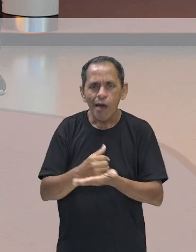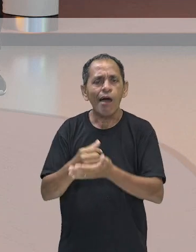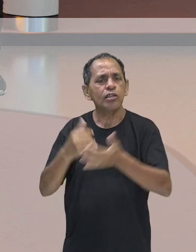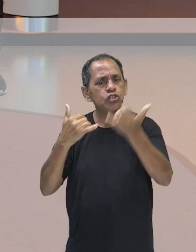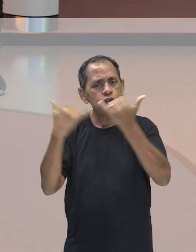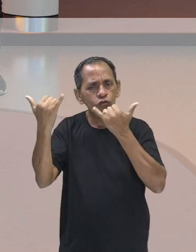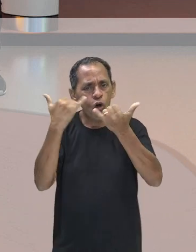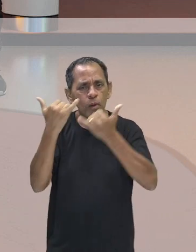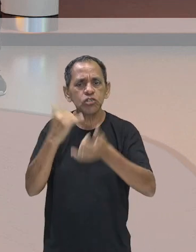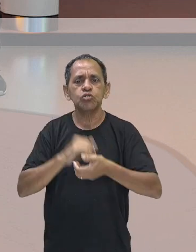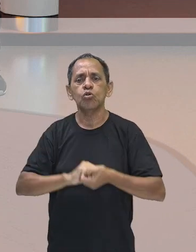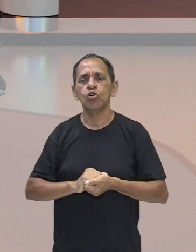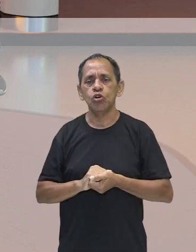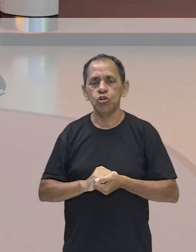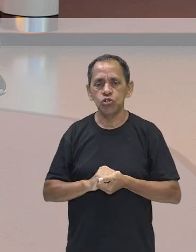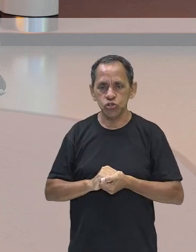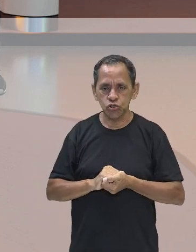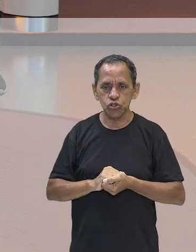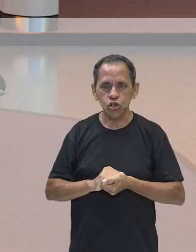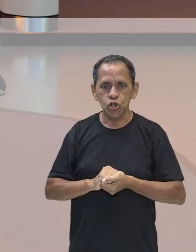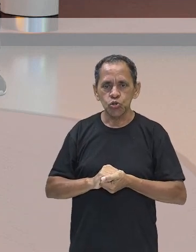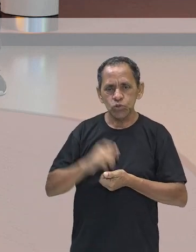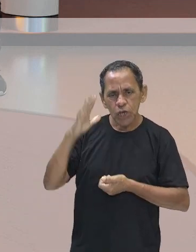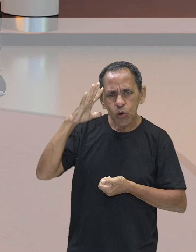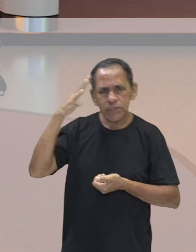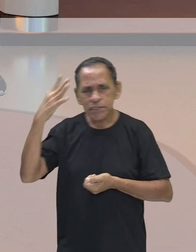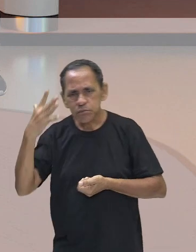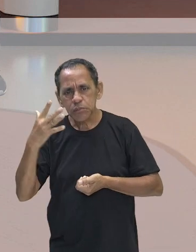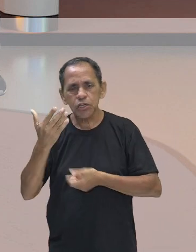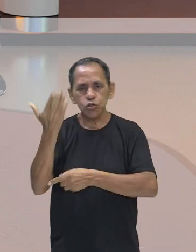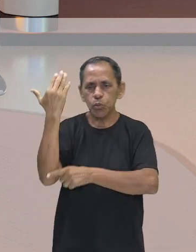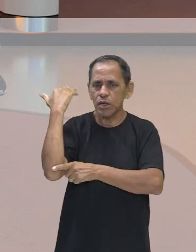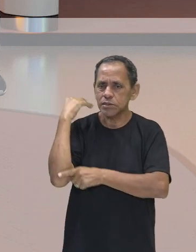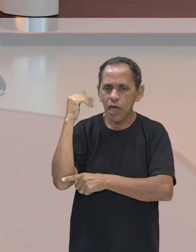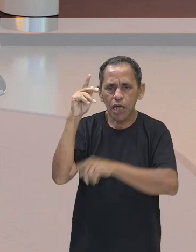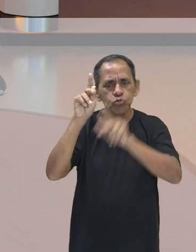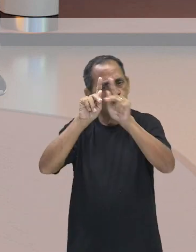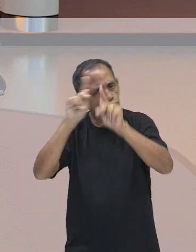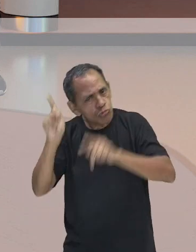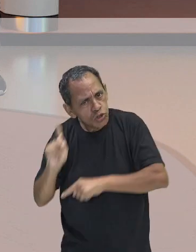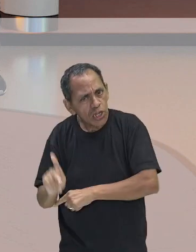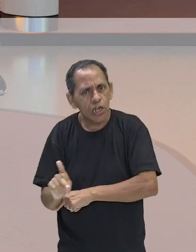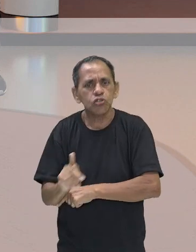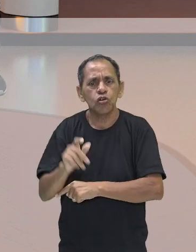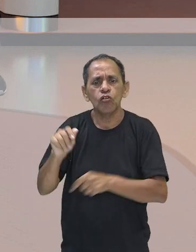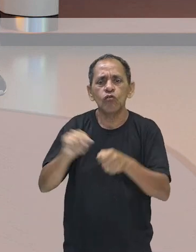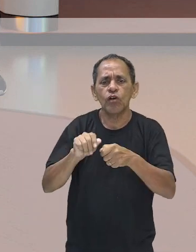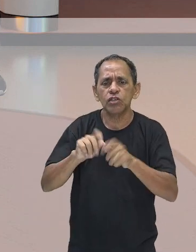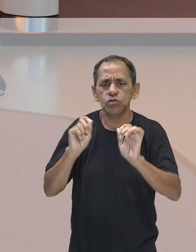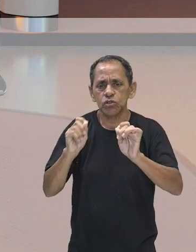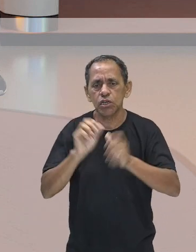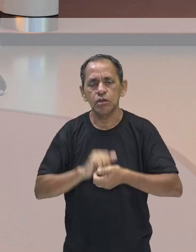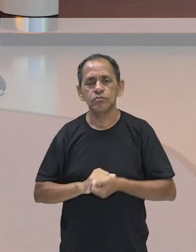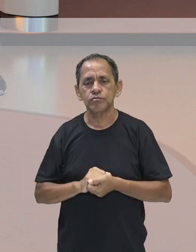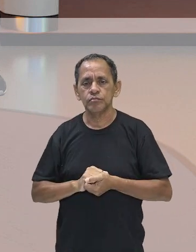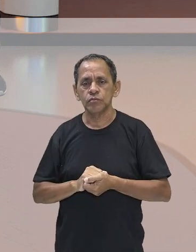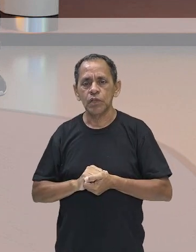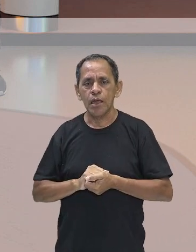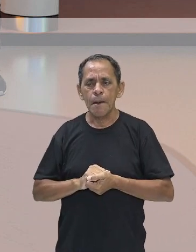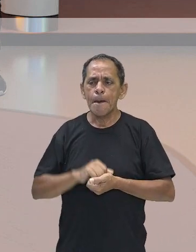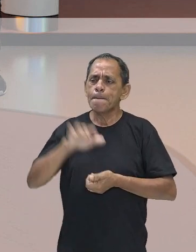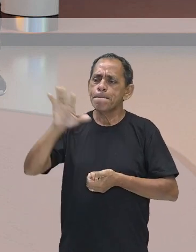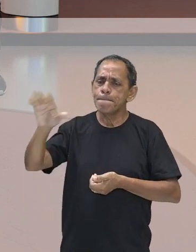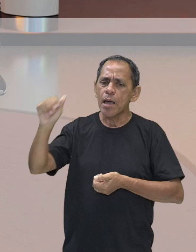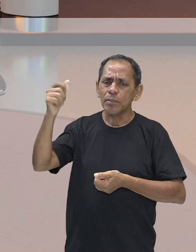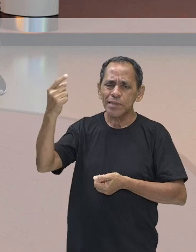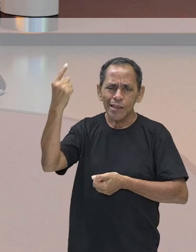dos vestígios desse passado. O historiador faz o seu trabalho. Tira o passado do passado, traz